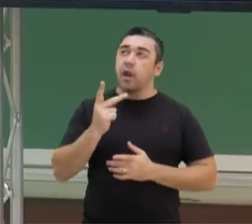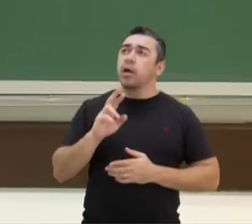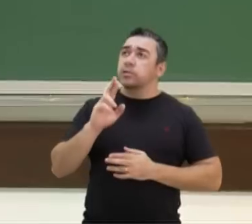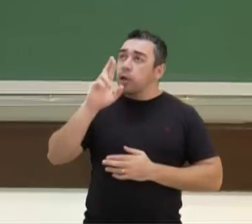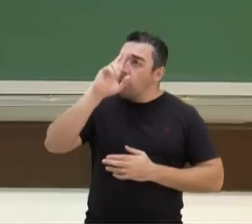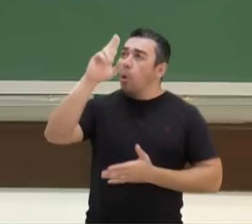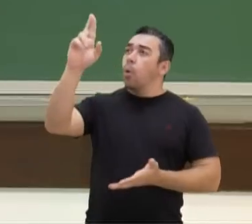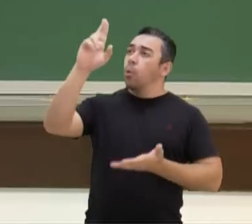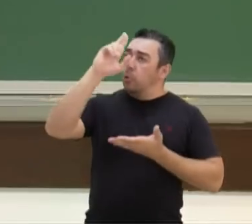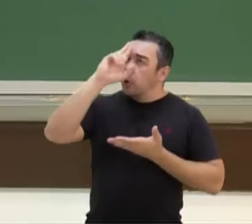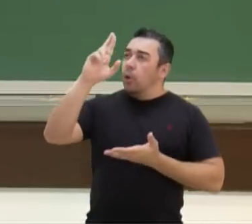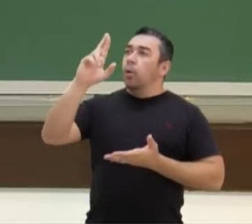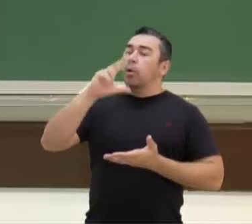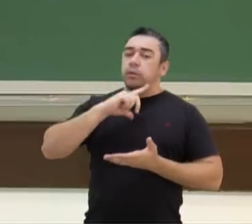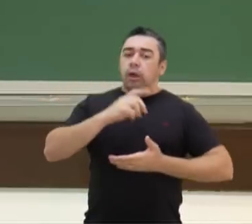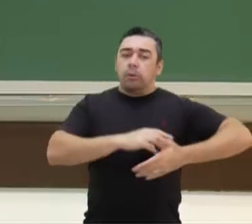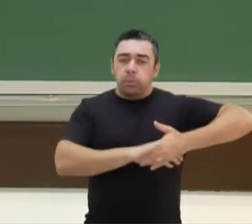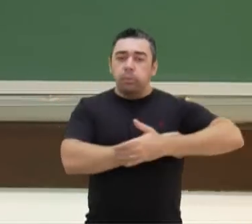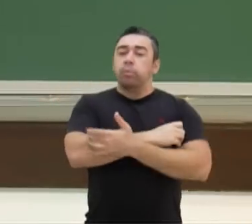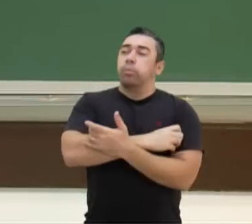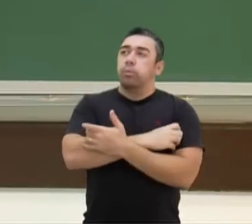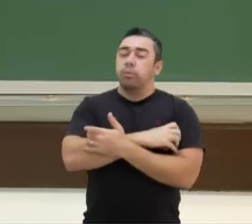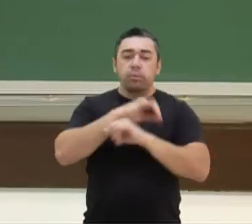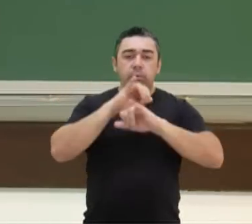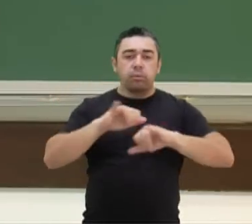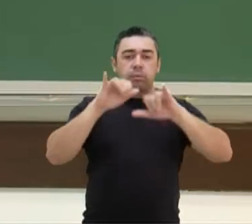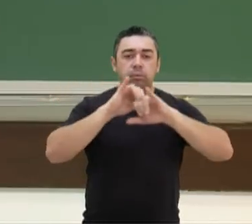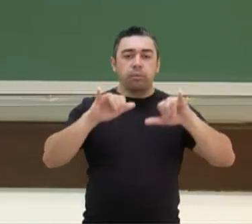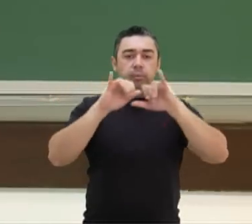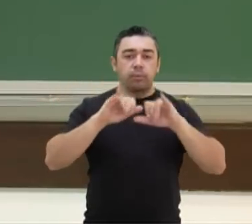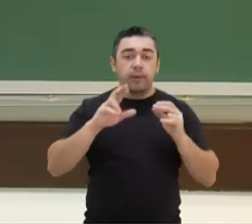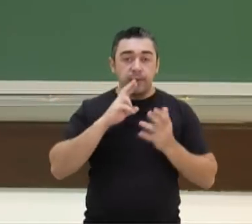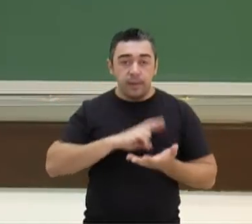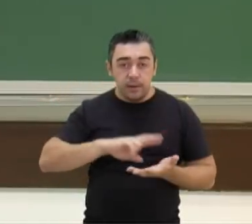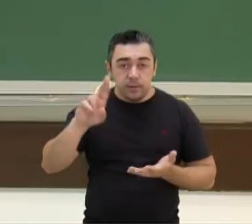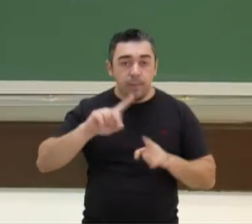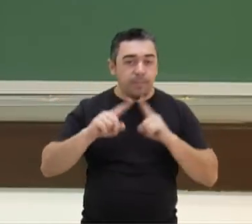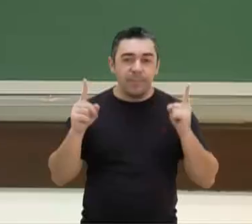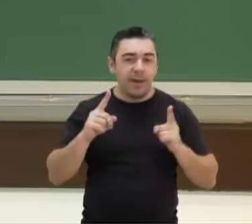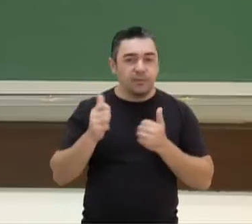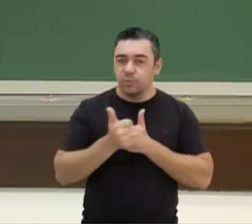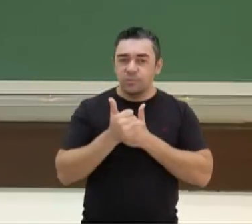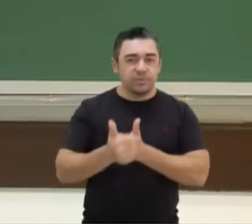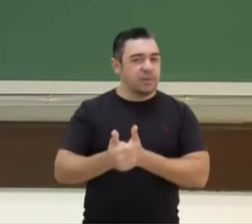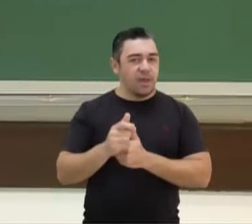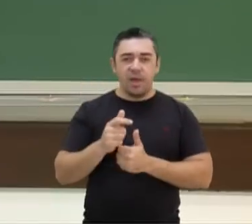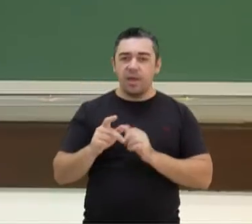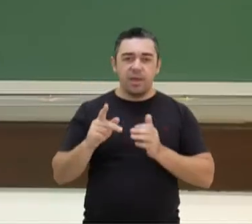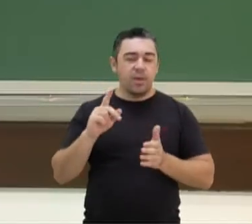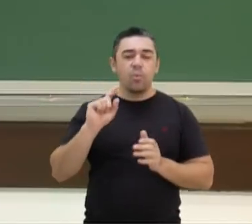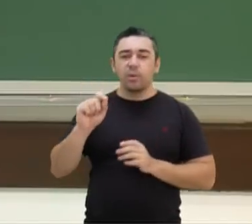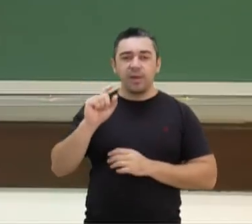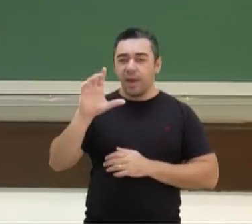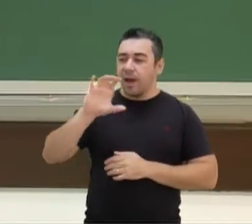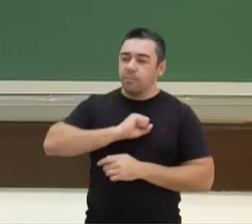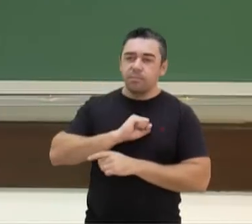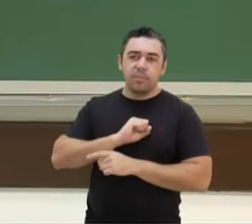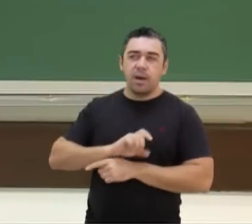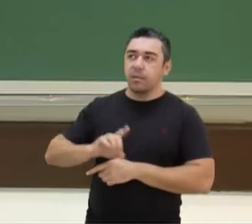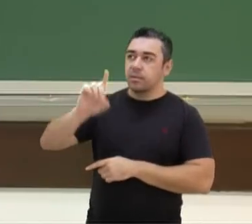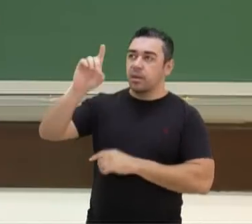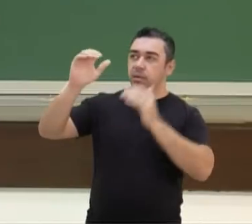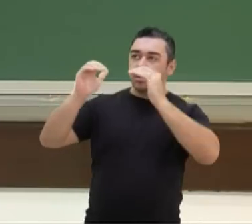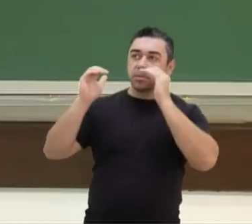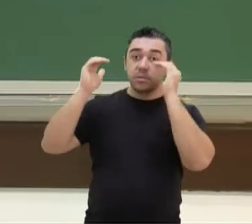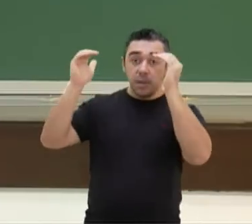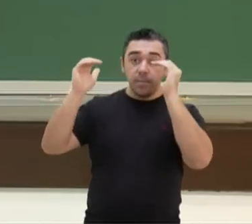Senhor, viverão com o livro debaixo do braço, vivem falando em nome da religião, mas não seguem o principal mandamento, amar a Deus, ok,